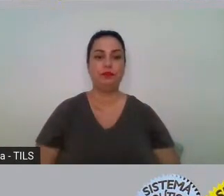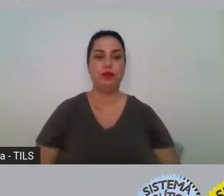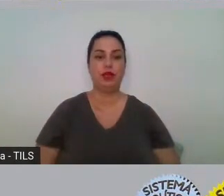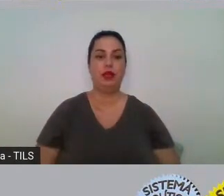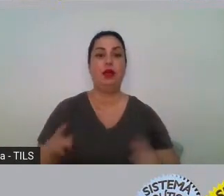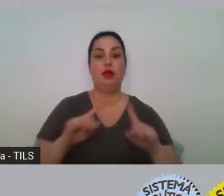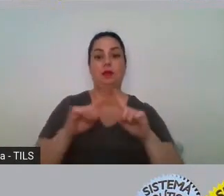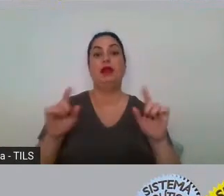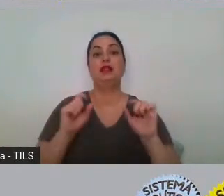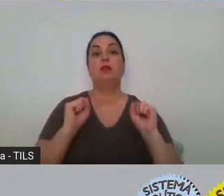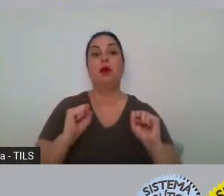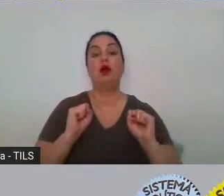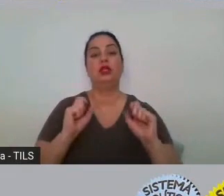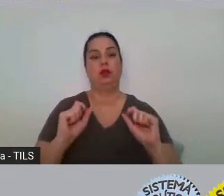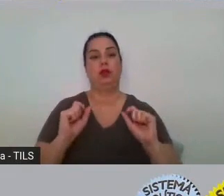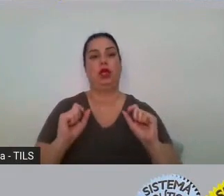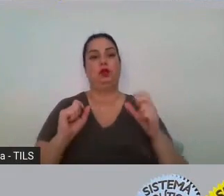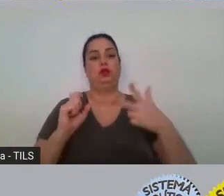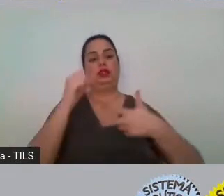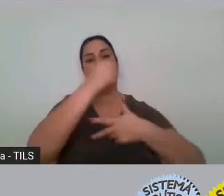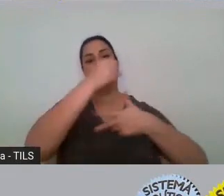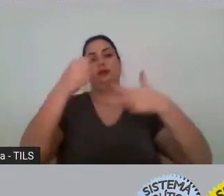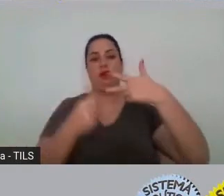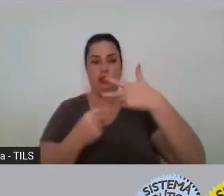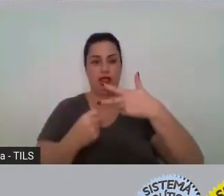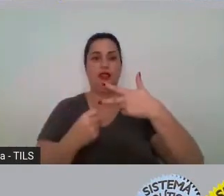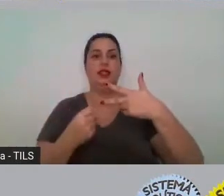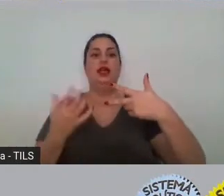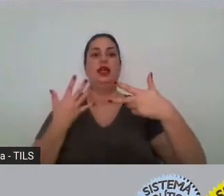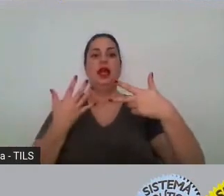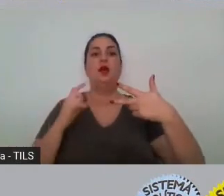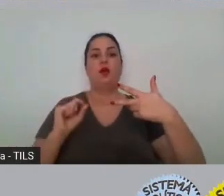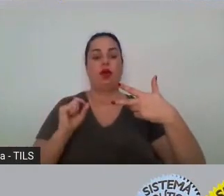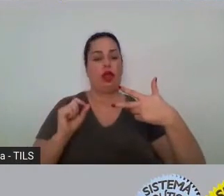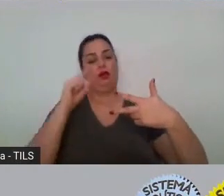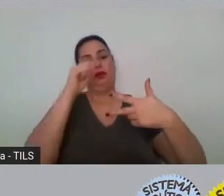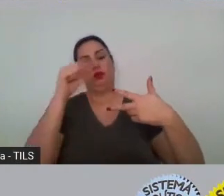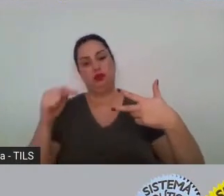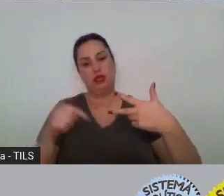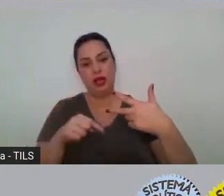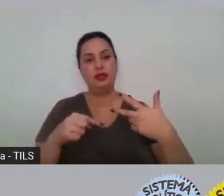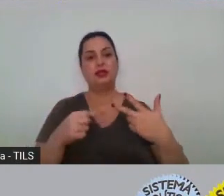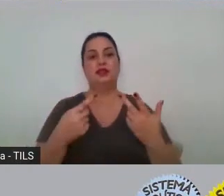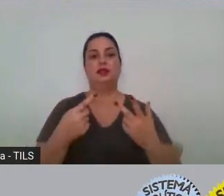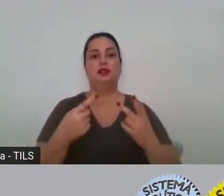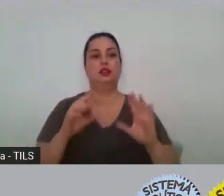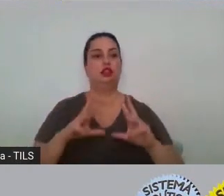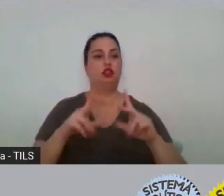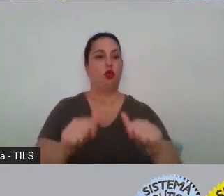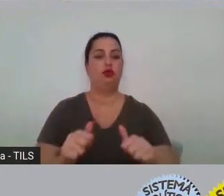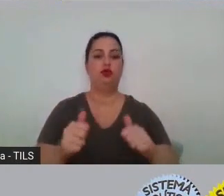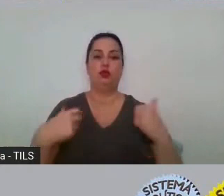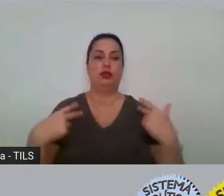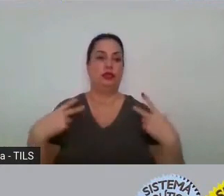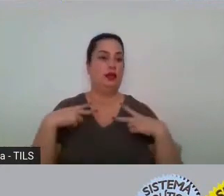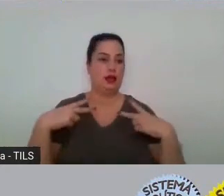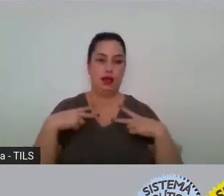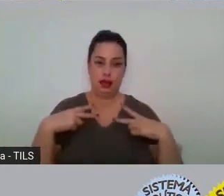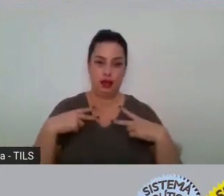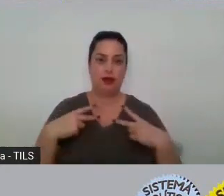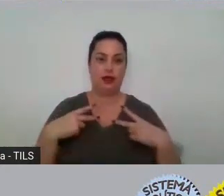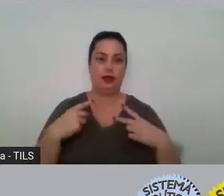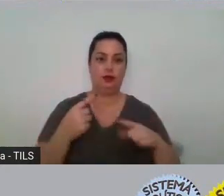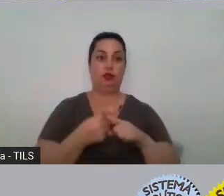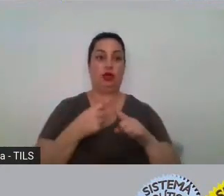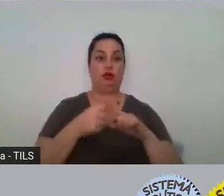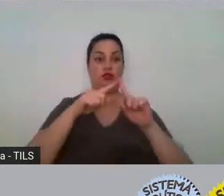reforma administrativa das 3 esferas do poder para liquidar os servidores públicos no momento em que esses demonstraram, mais